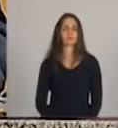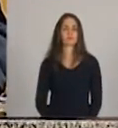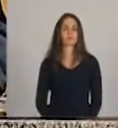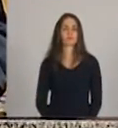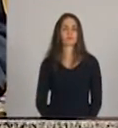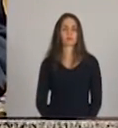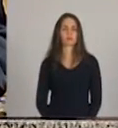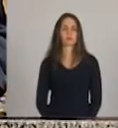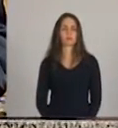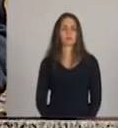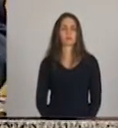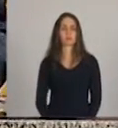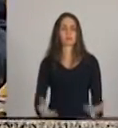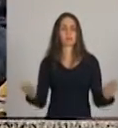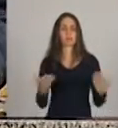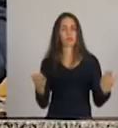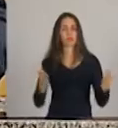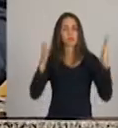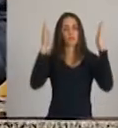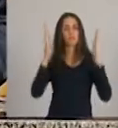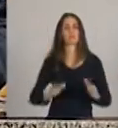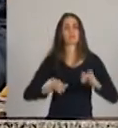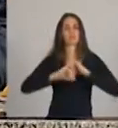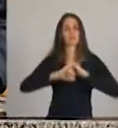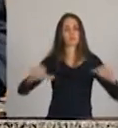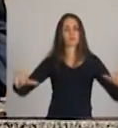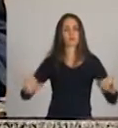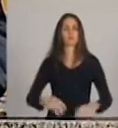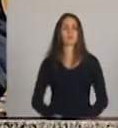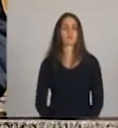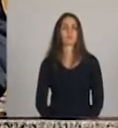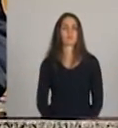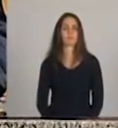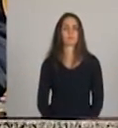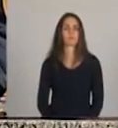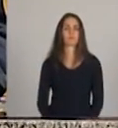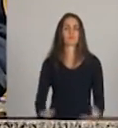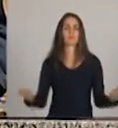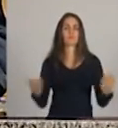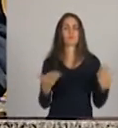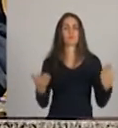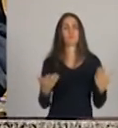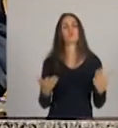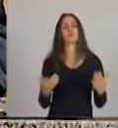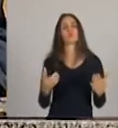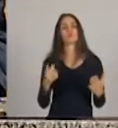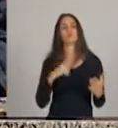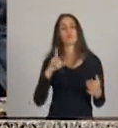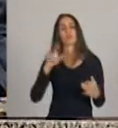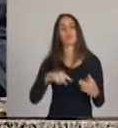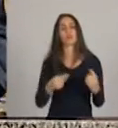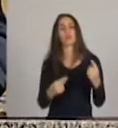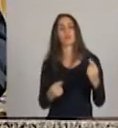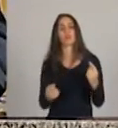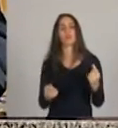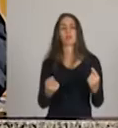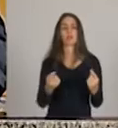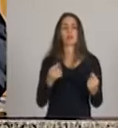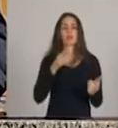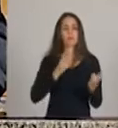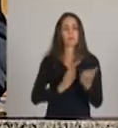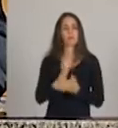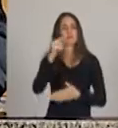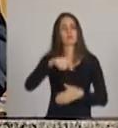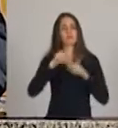Neste momento, passamos à fase das comunicações. Hoje, pelo sistema de alternância aprovado pelo